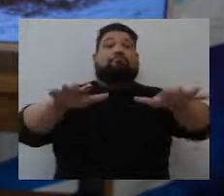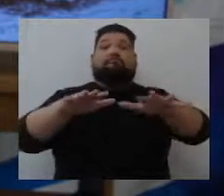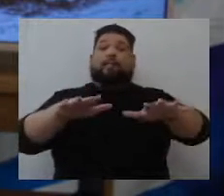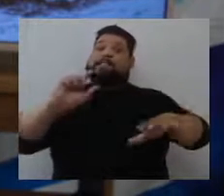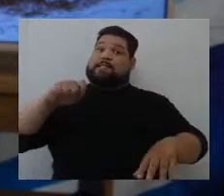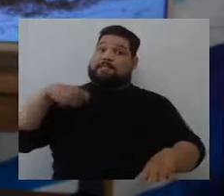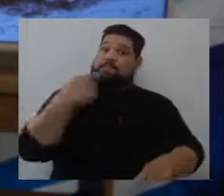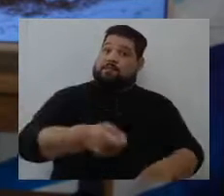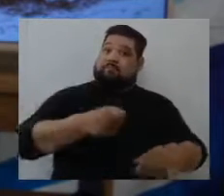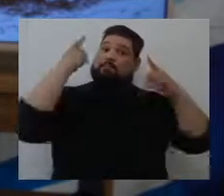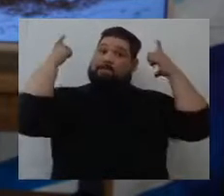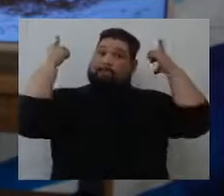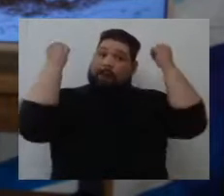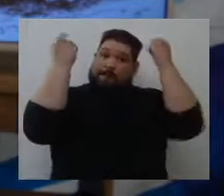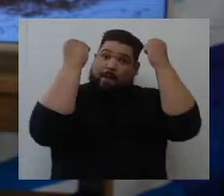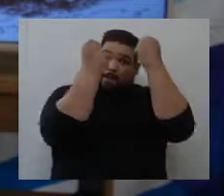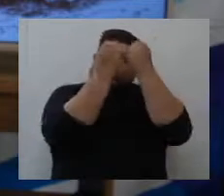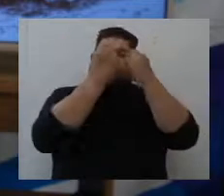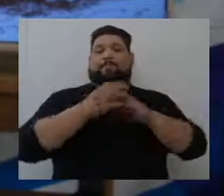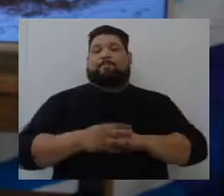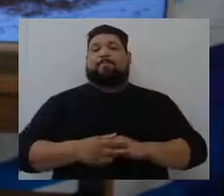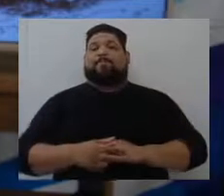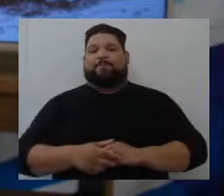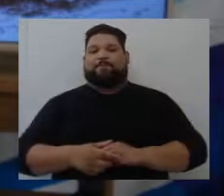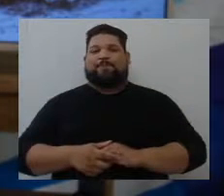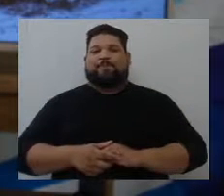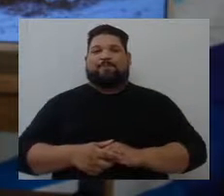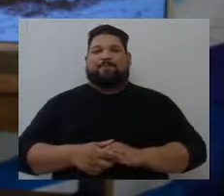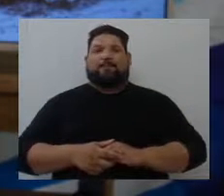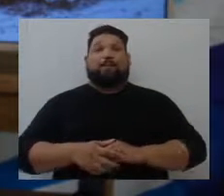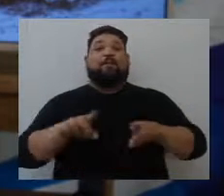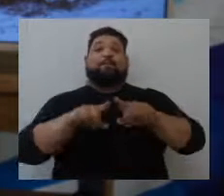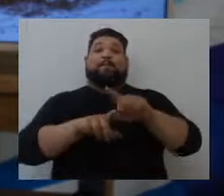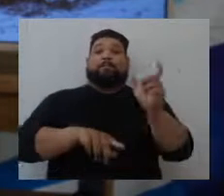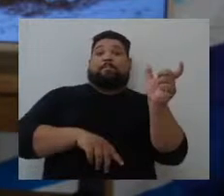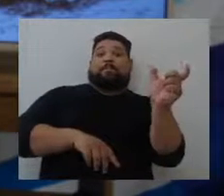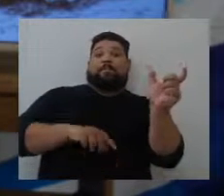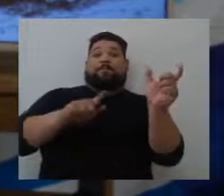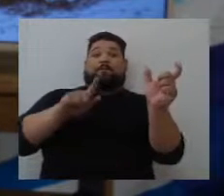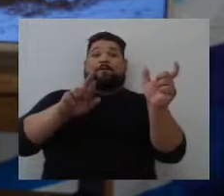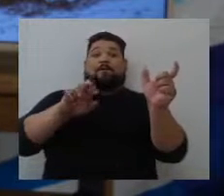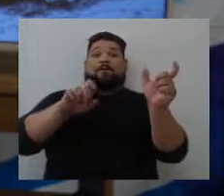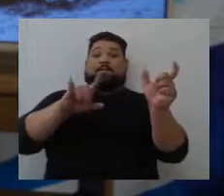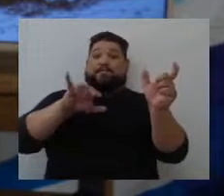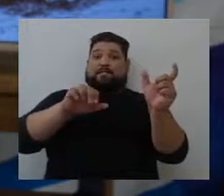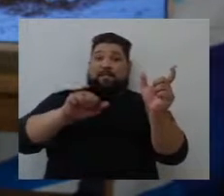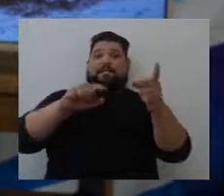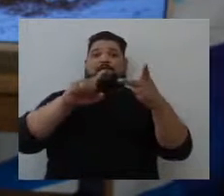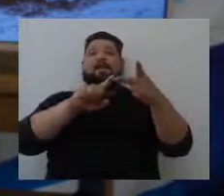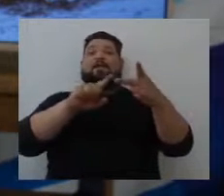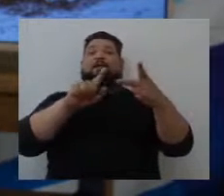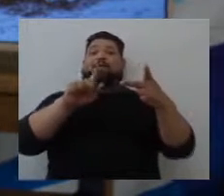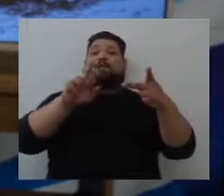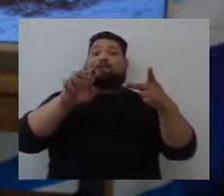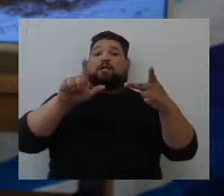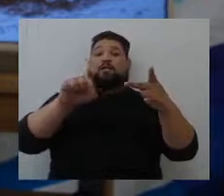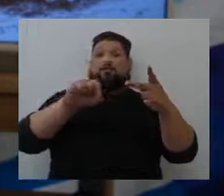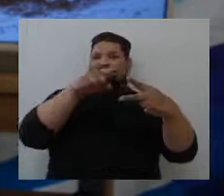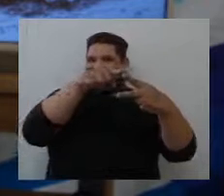Grécia Antiga. Outra coisa, o termo Grécia e gregos foi usado